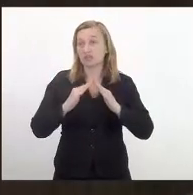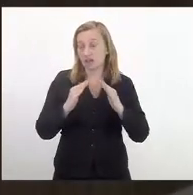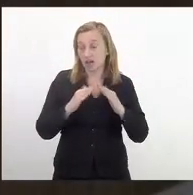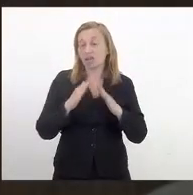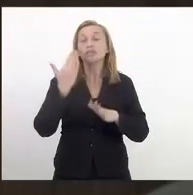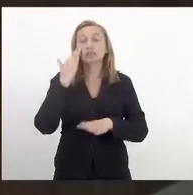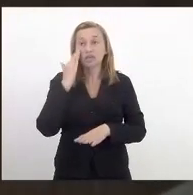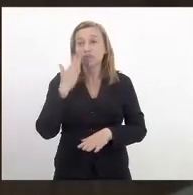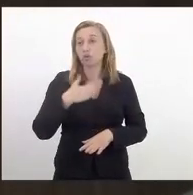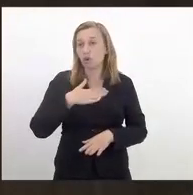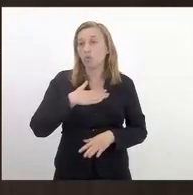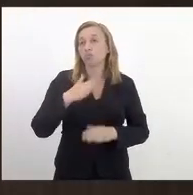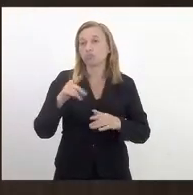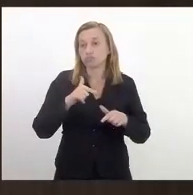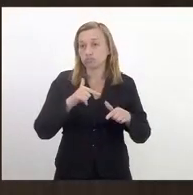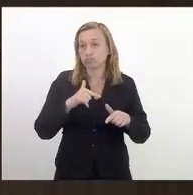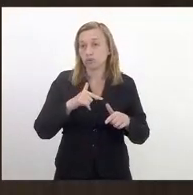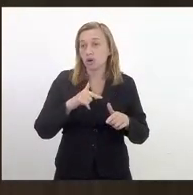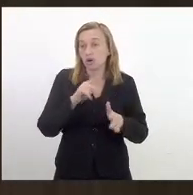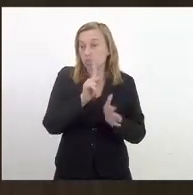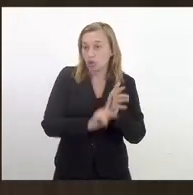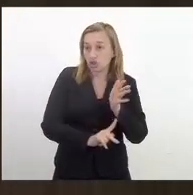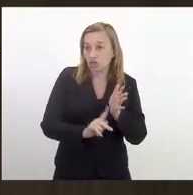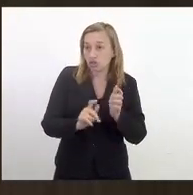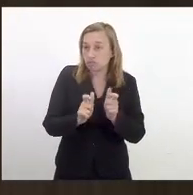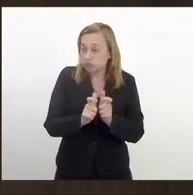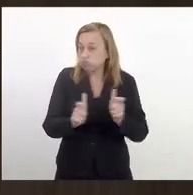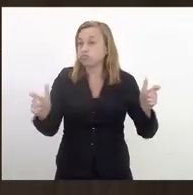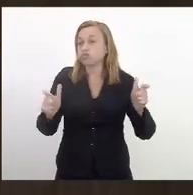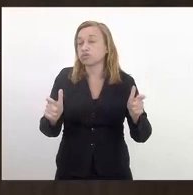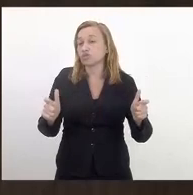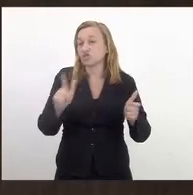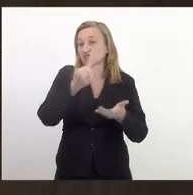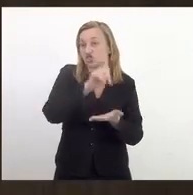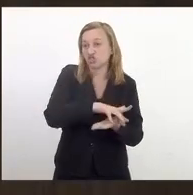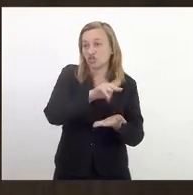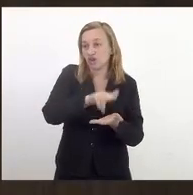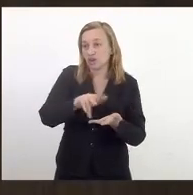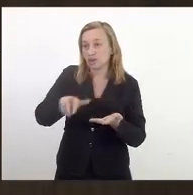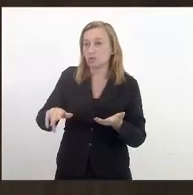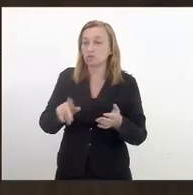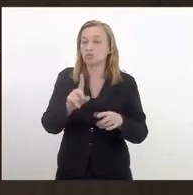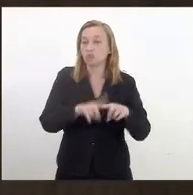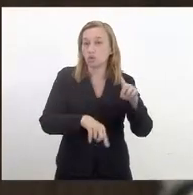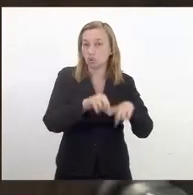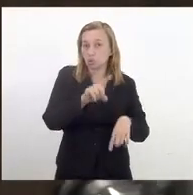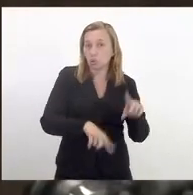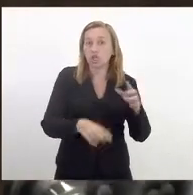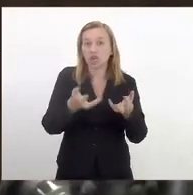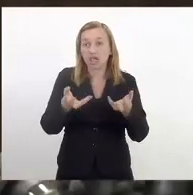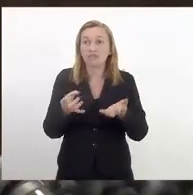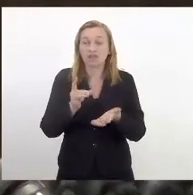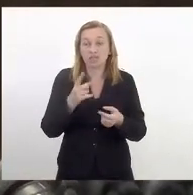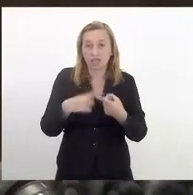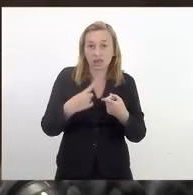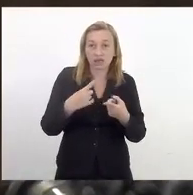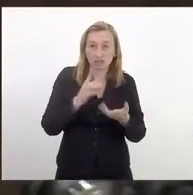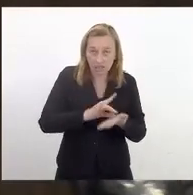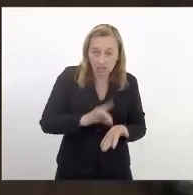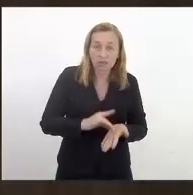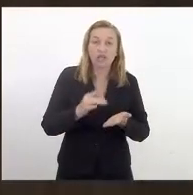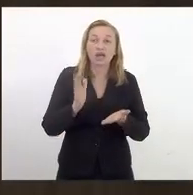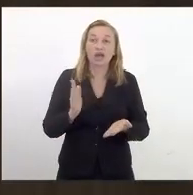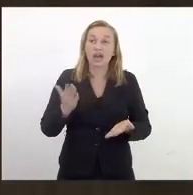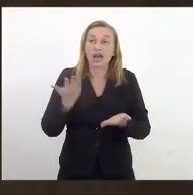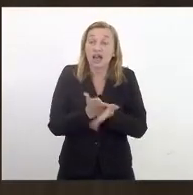eu entendo que o meu projeto é um pouco mais amplo pois se trata de diversos produtos o que a gente quer realmente acabar com a